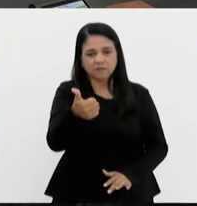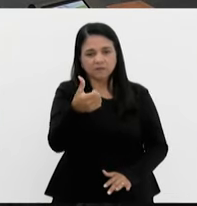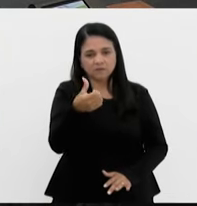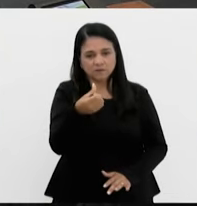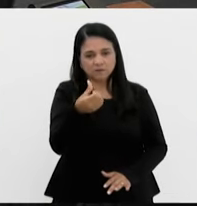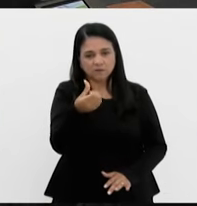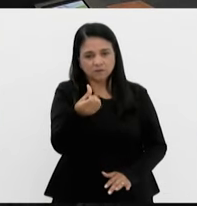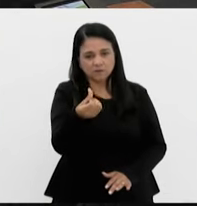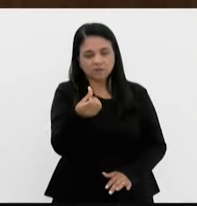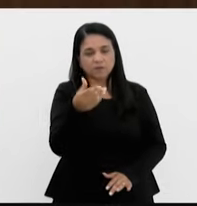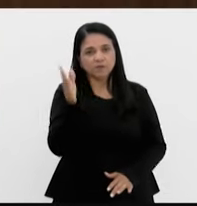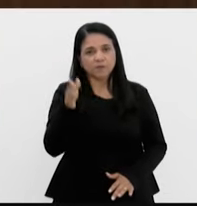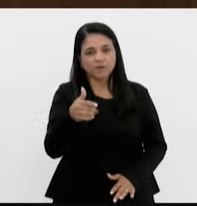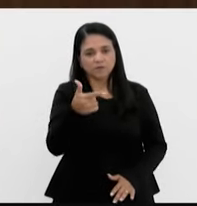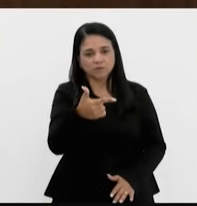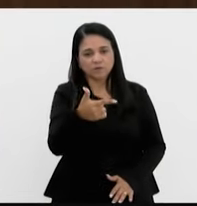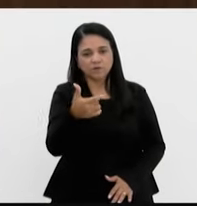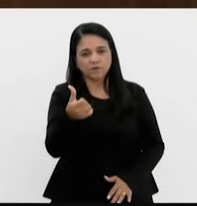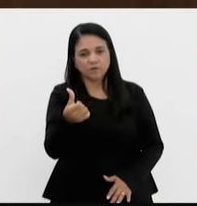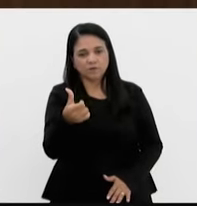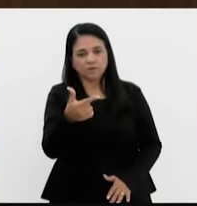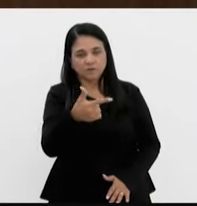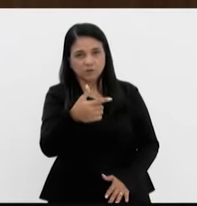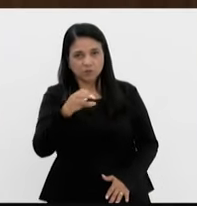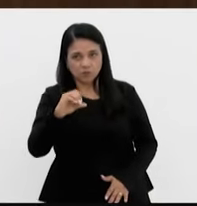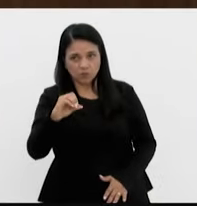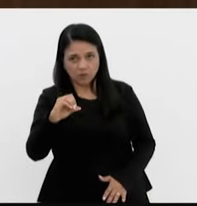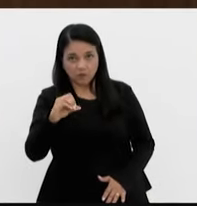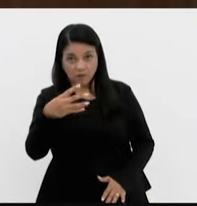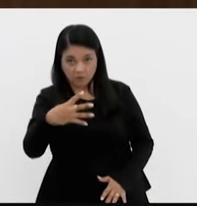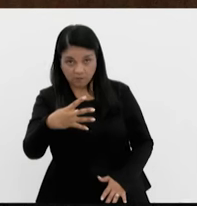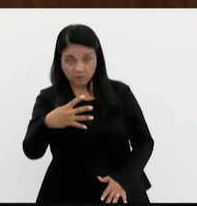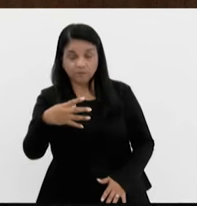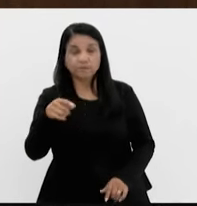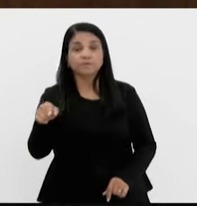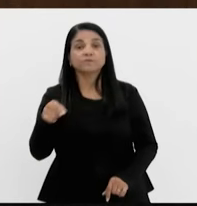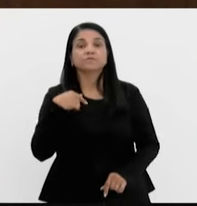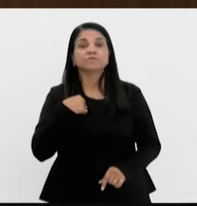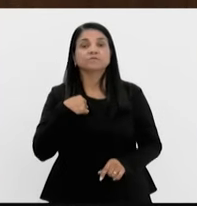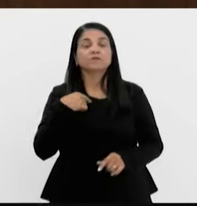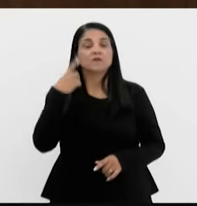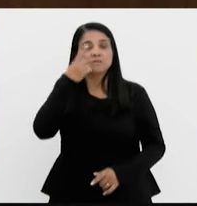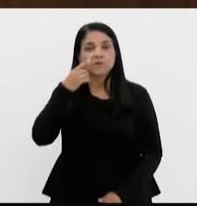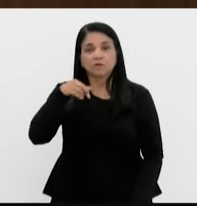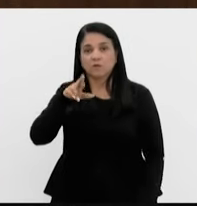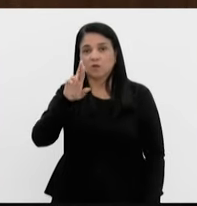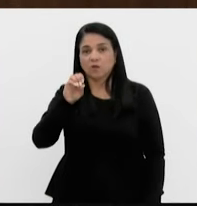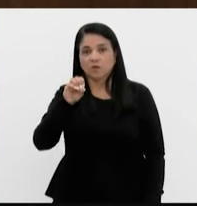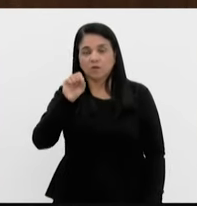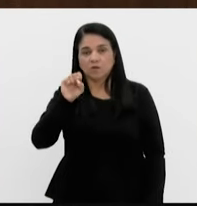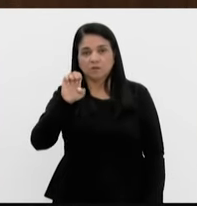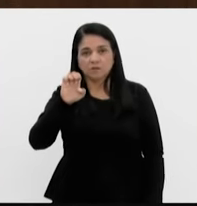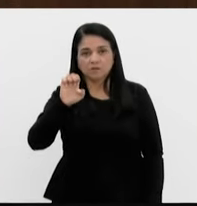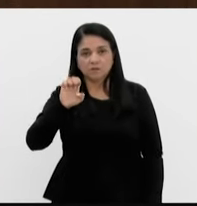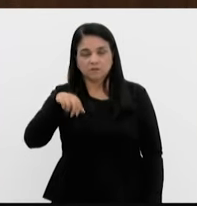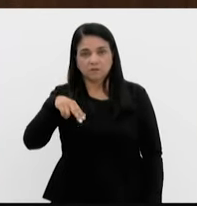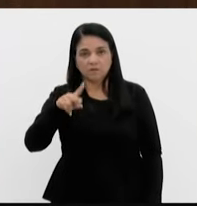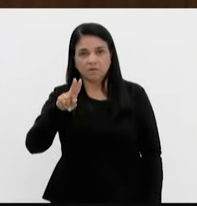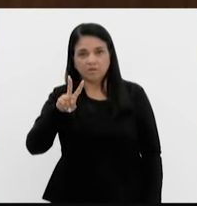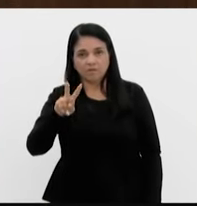24 de autoria Deputado rosenverg Reis que deseja conceder a medalha